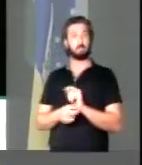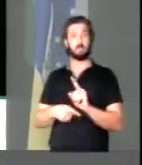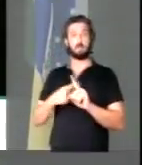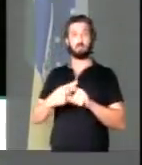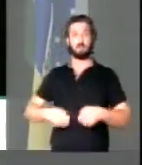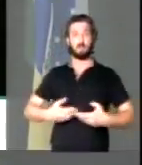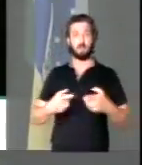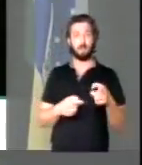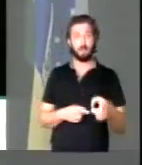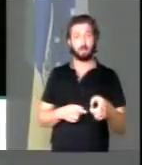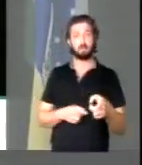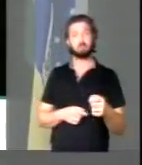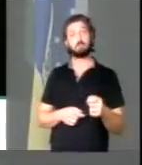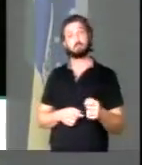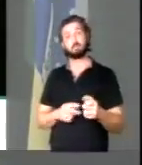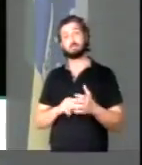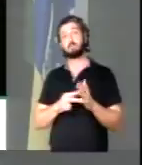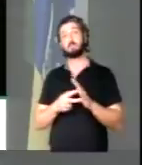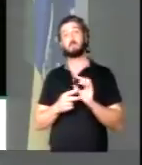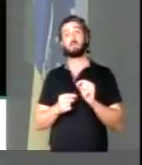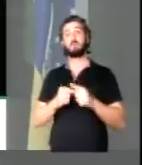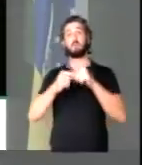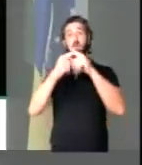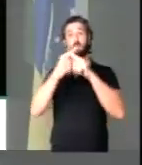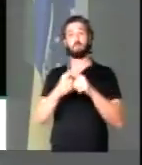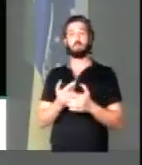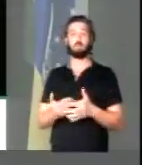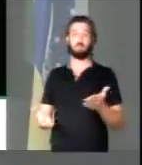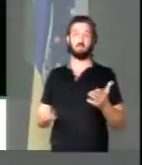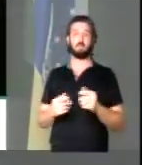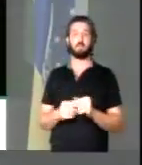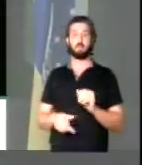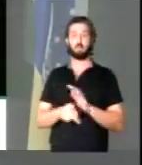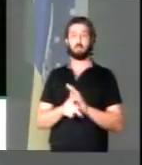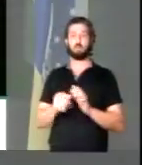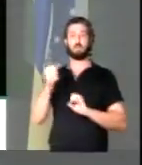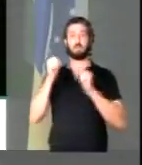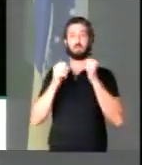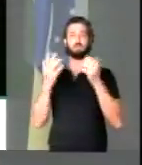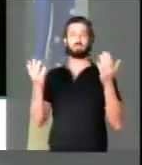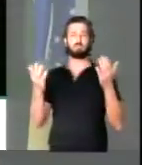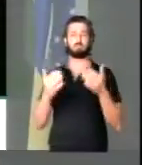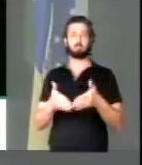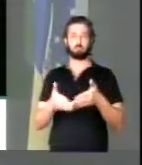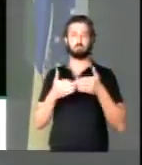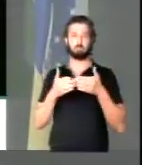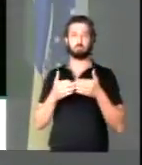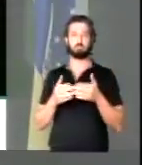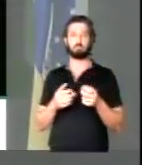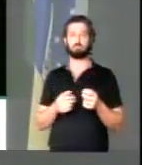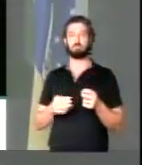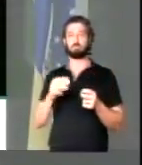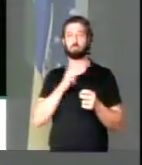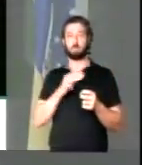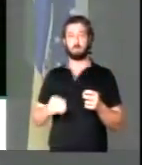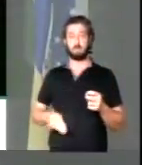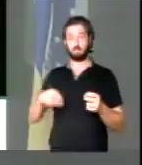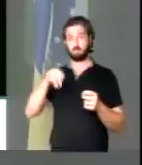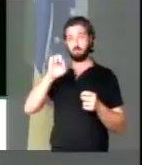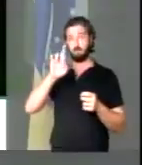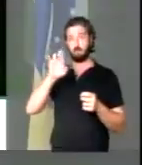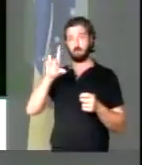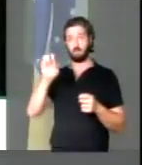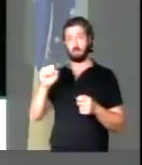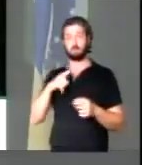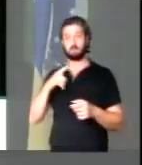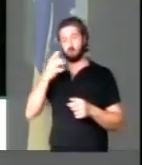essa despesa, isso vai tirar a competitividade das nossas indústrias. Então, nós vamos pedir para o ministro Henrique Meirelles,